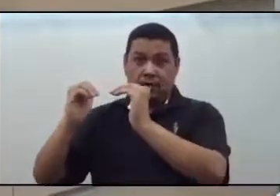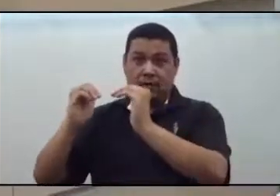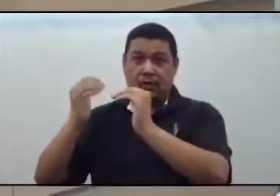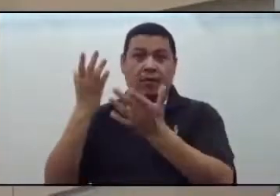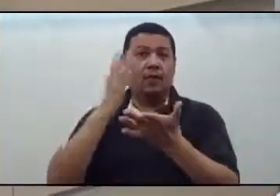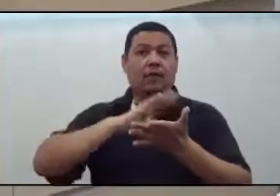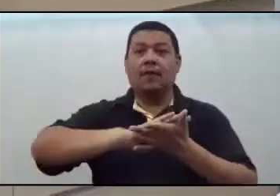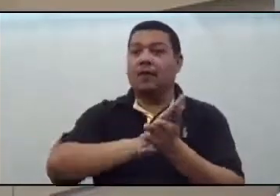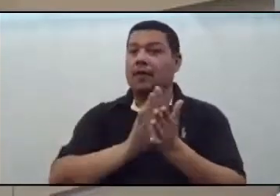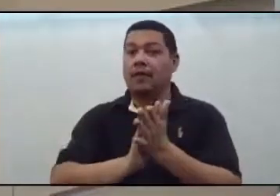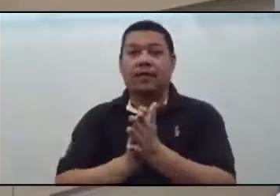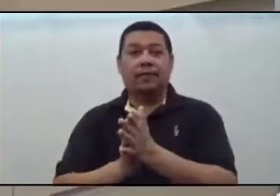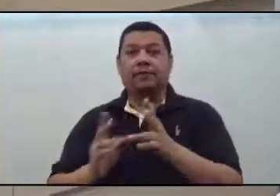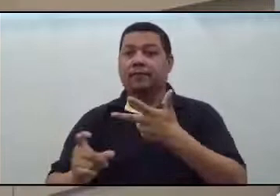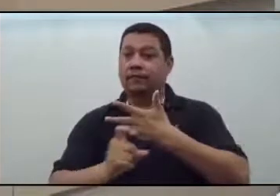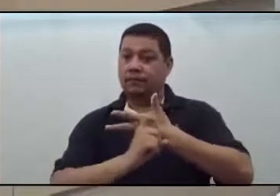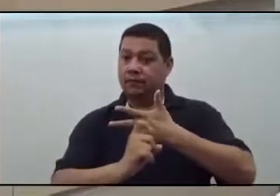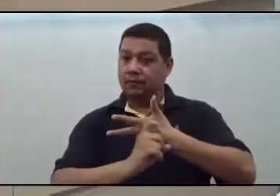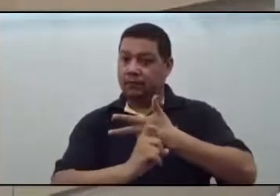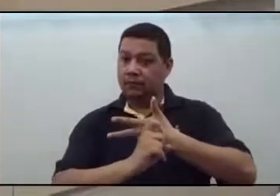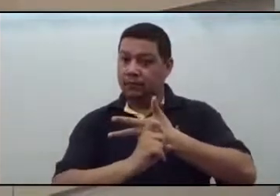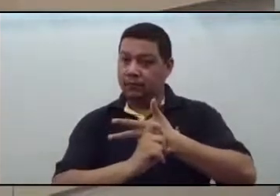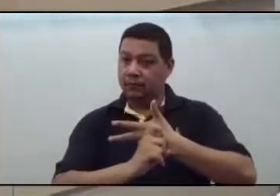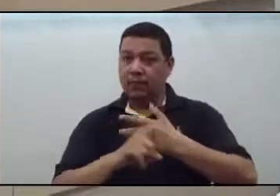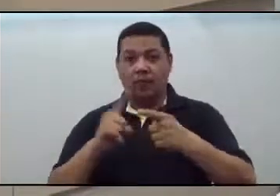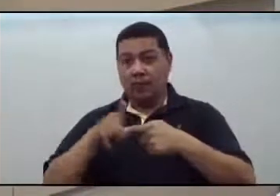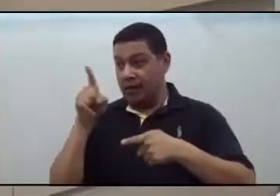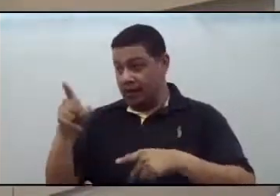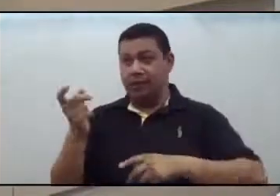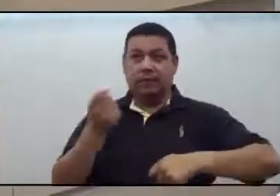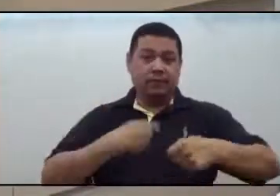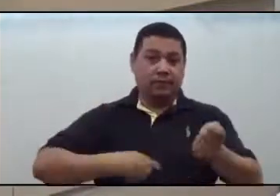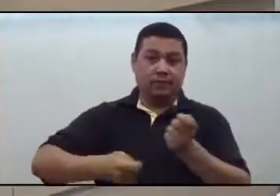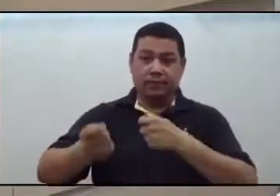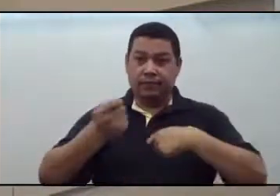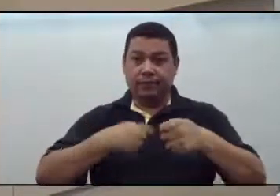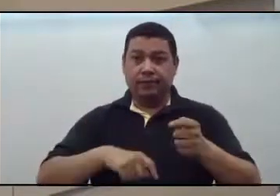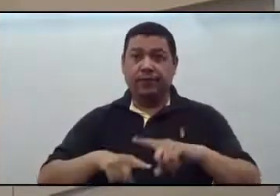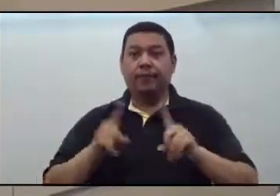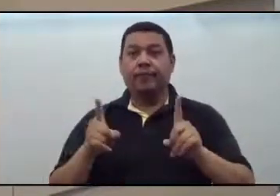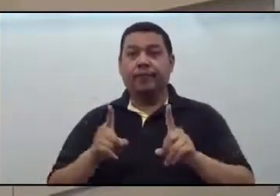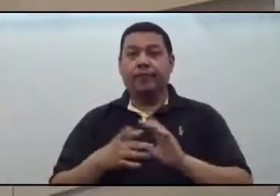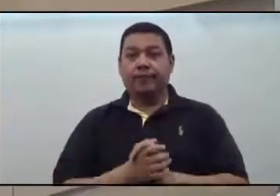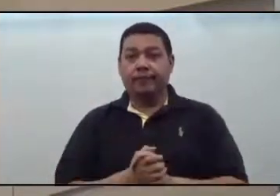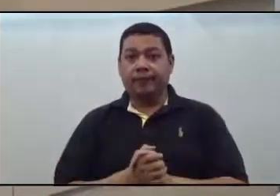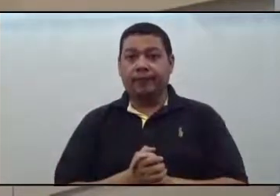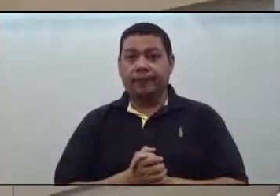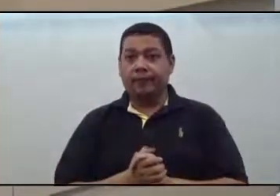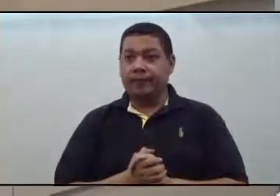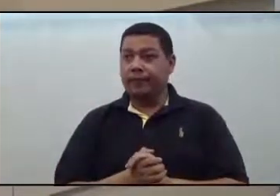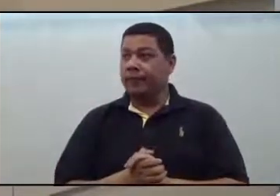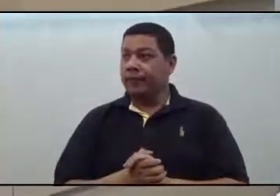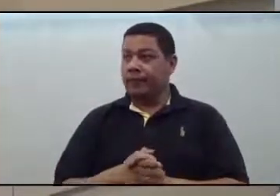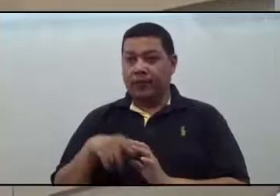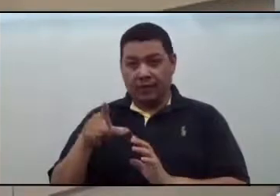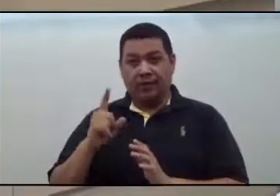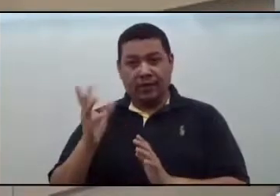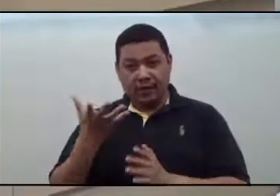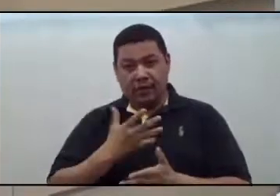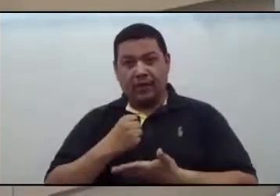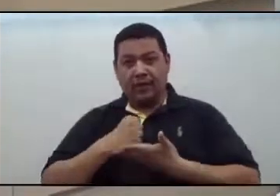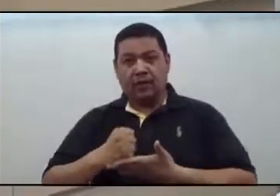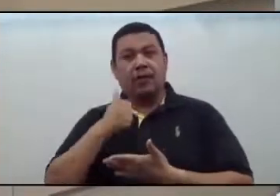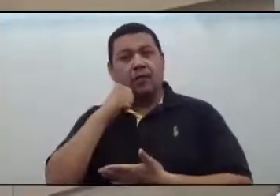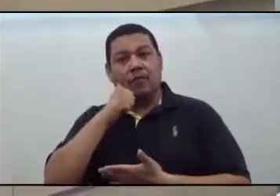o executivo, onde ele administra. Mas ele é a favor das mulheres, sim, e tem certeza que se